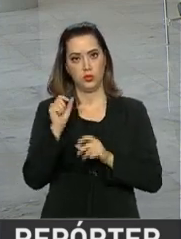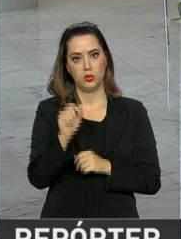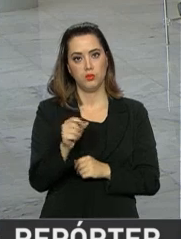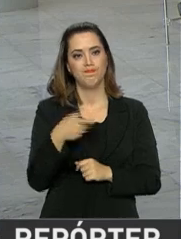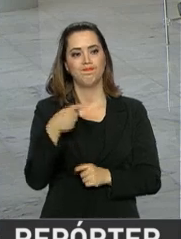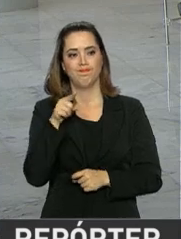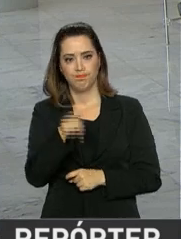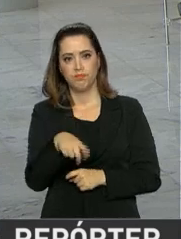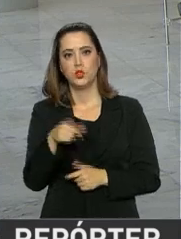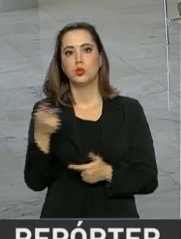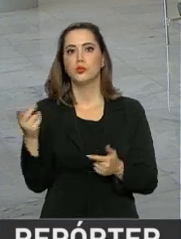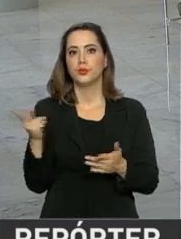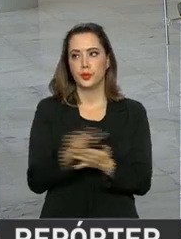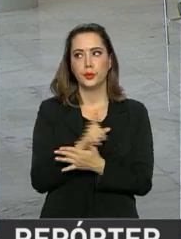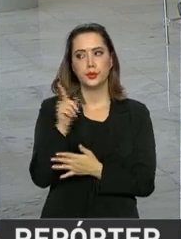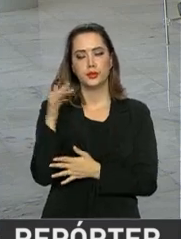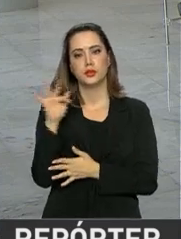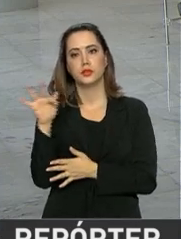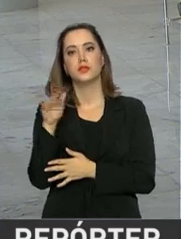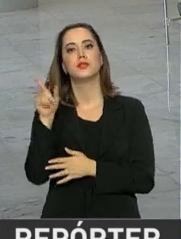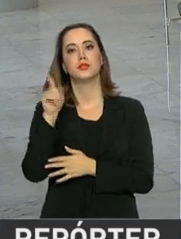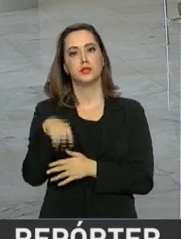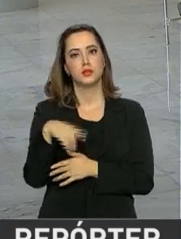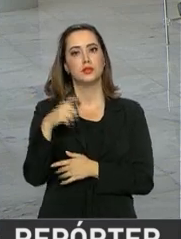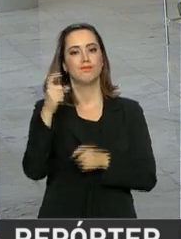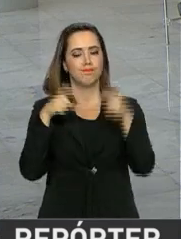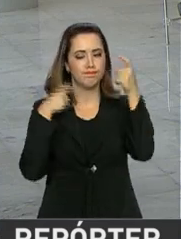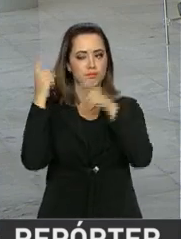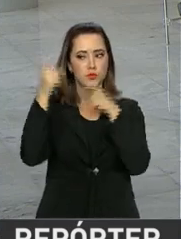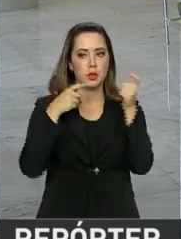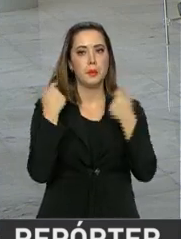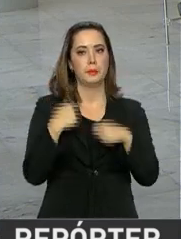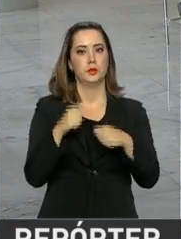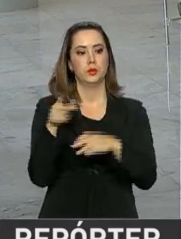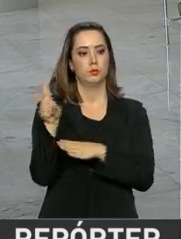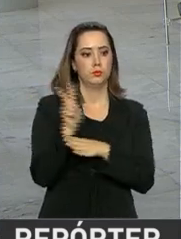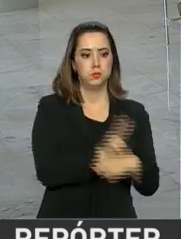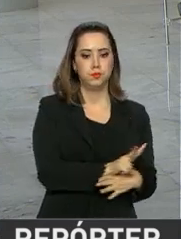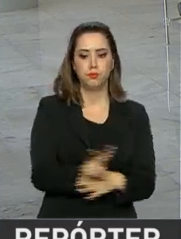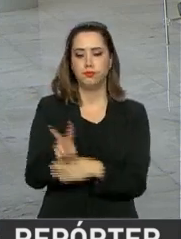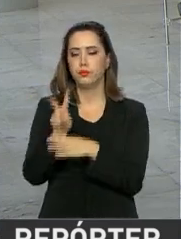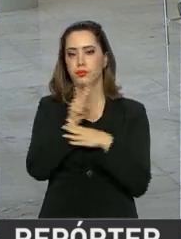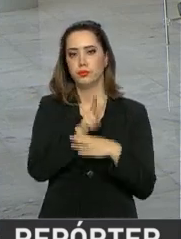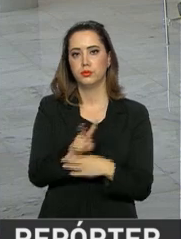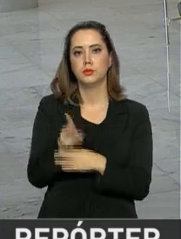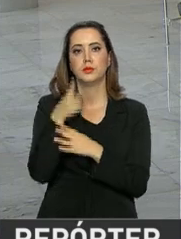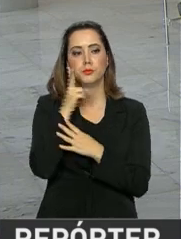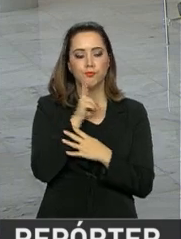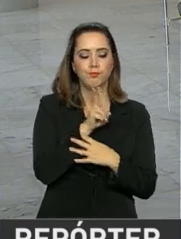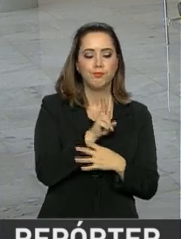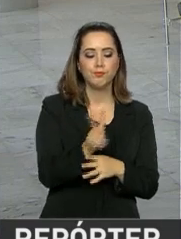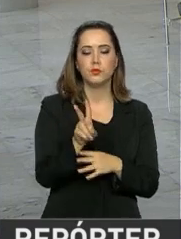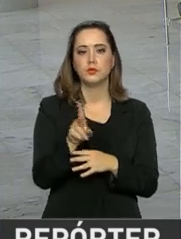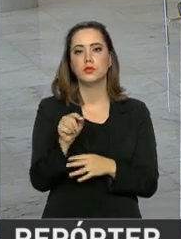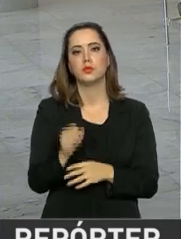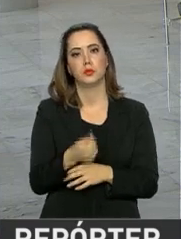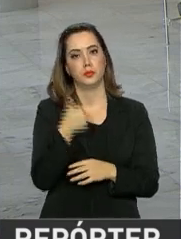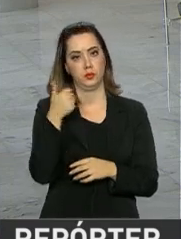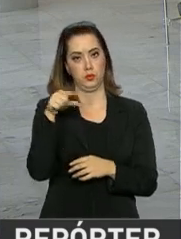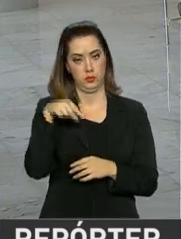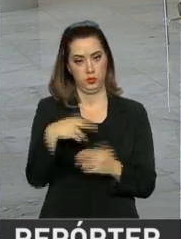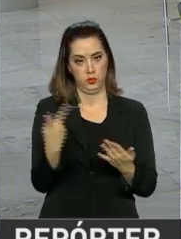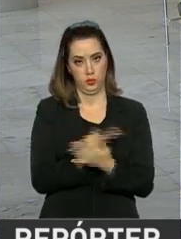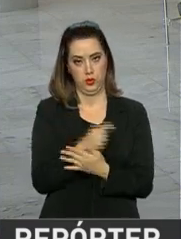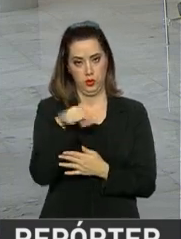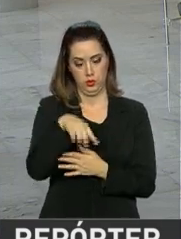preocupa e que será preciso intensificar o sistema de controle de segurança e ampliar o número de checkpoints durante a Olimpíada.